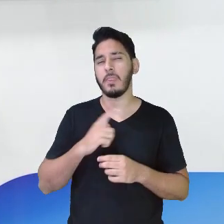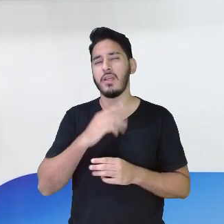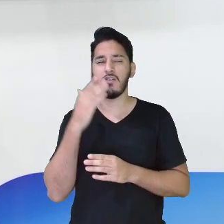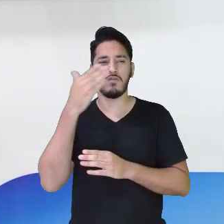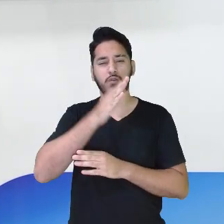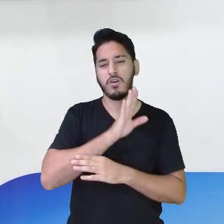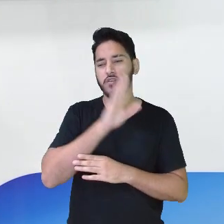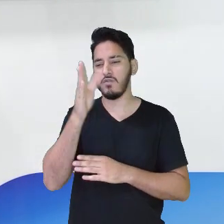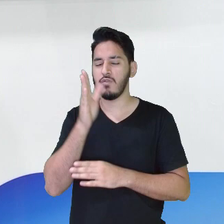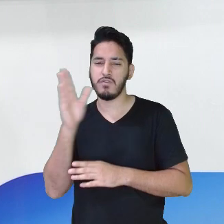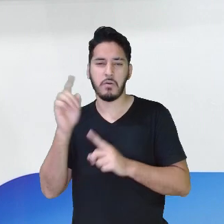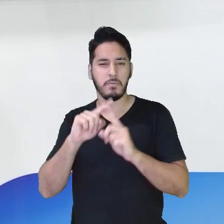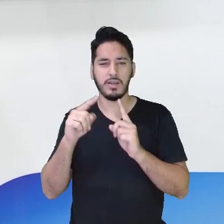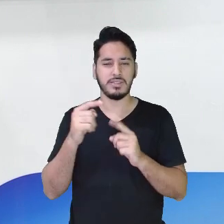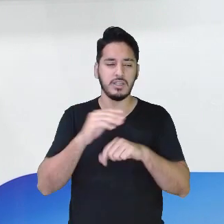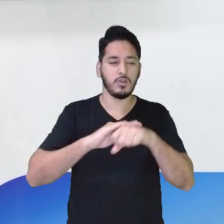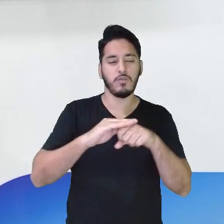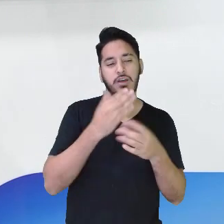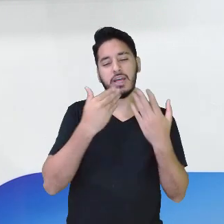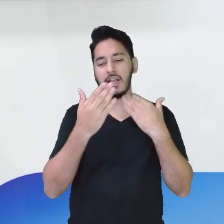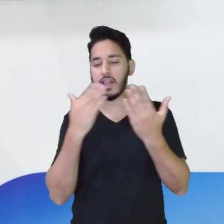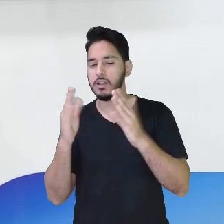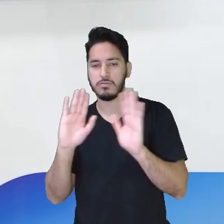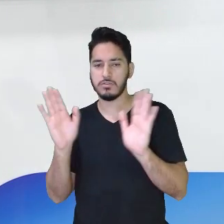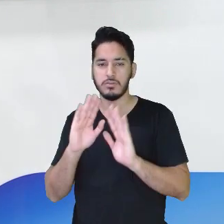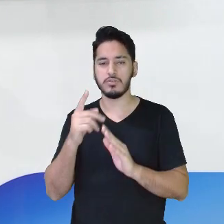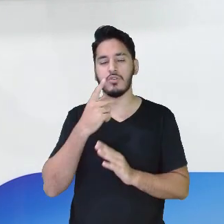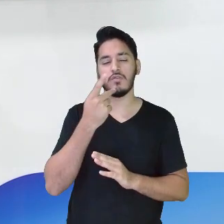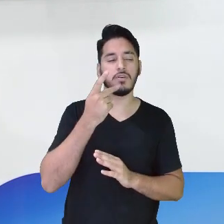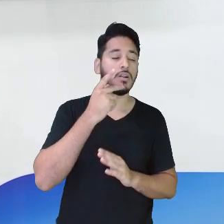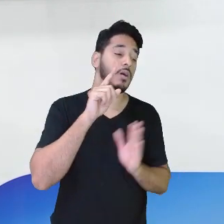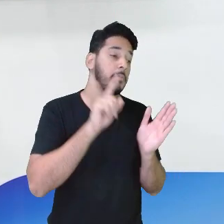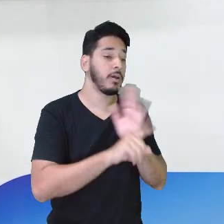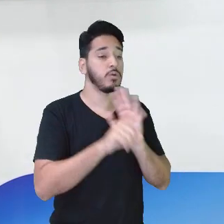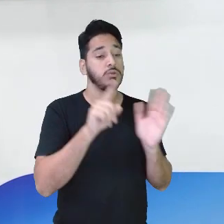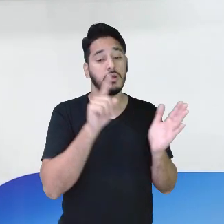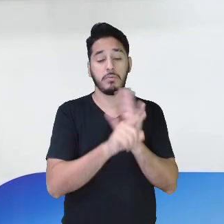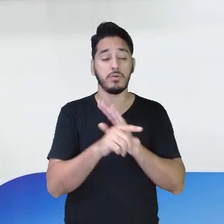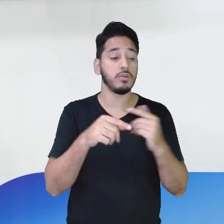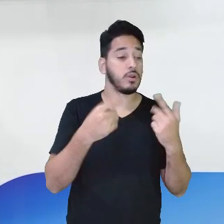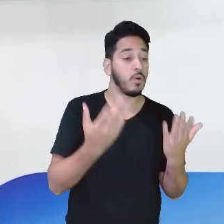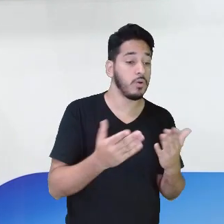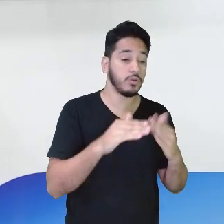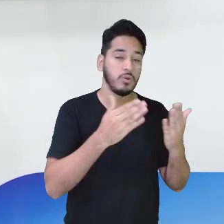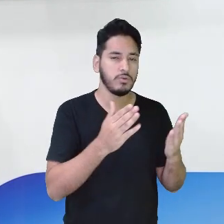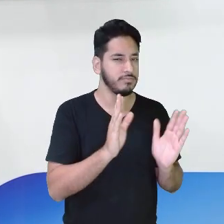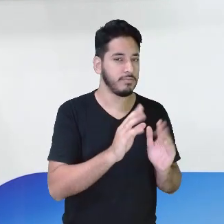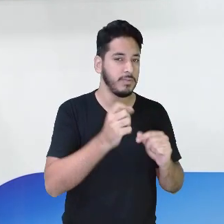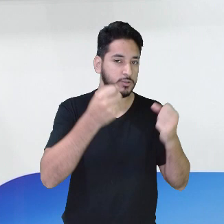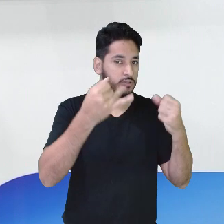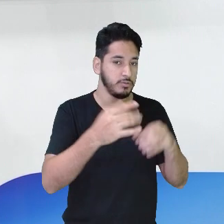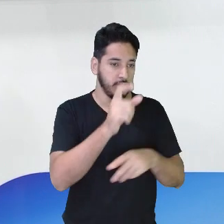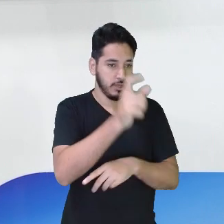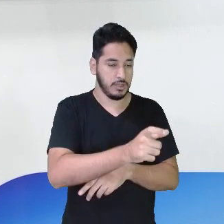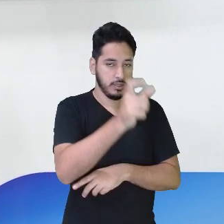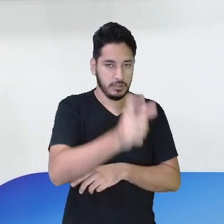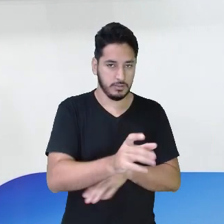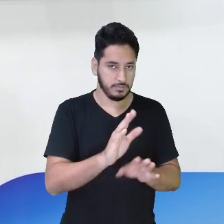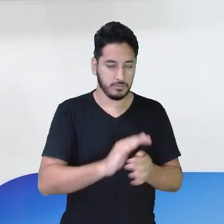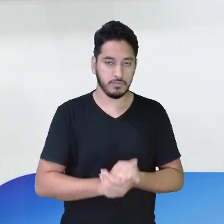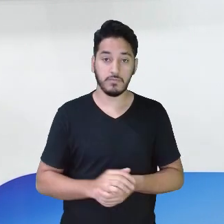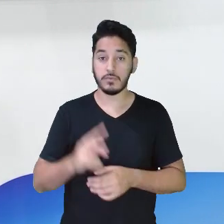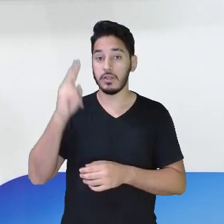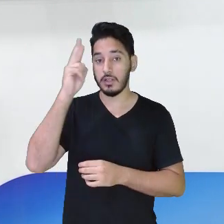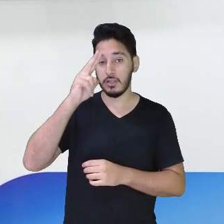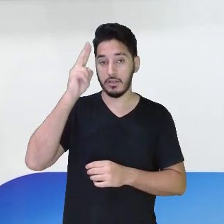diálogo mesmo, não fala tantos personagens assim. Diz que ele falou com pessoas, mas não especifica ali quem são aquelas pessoas. Então, lembra que foi